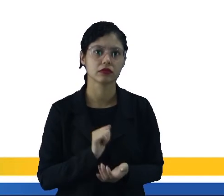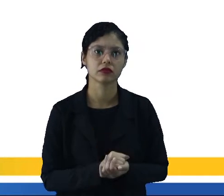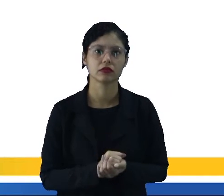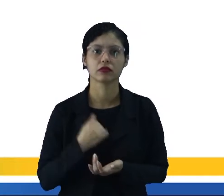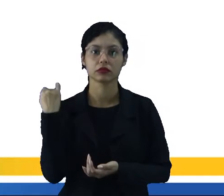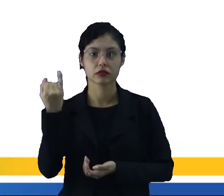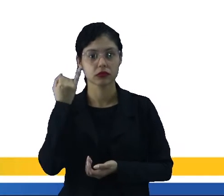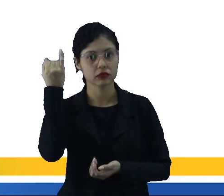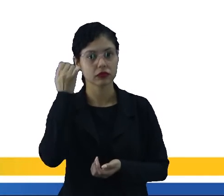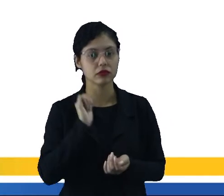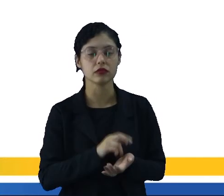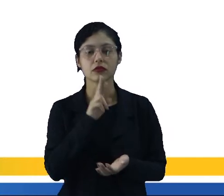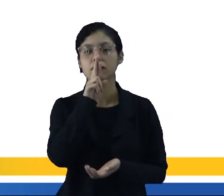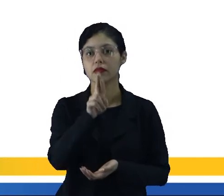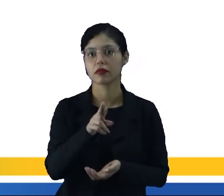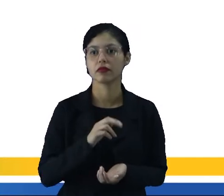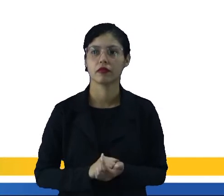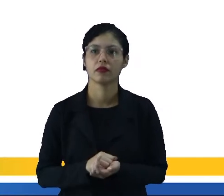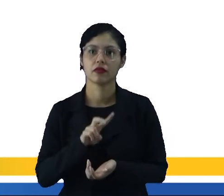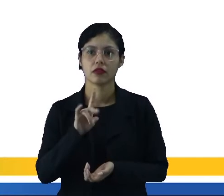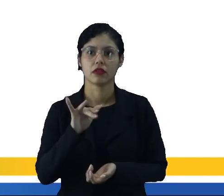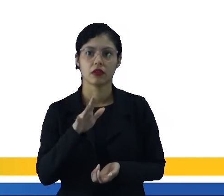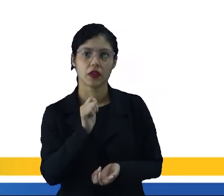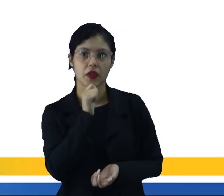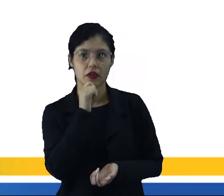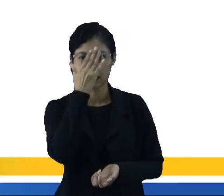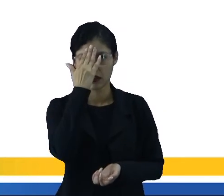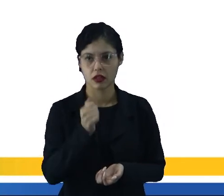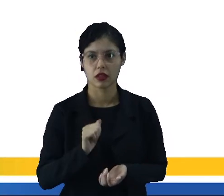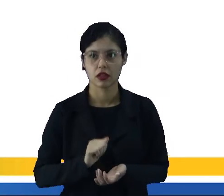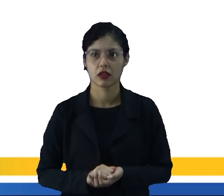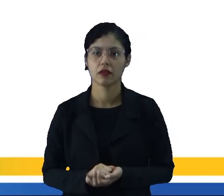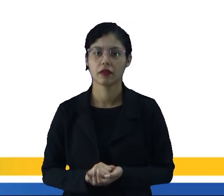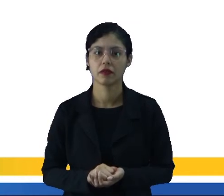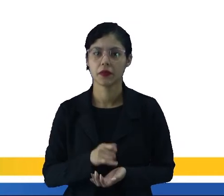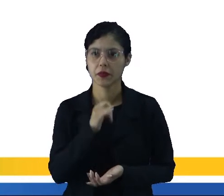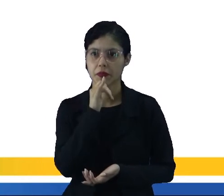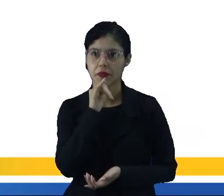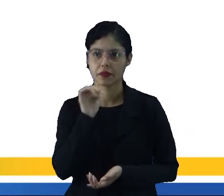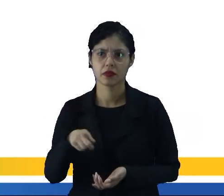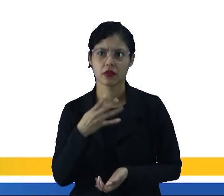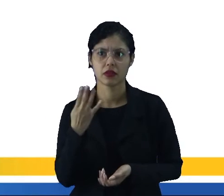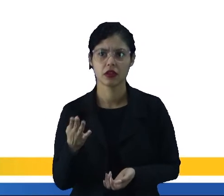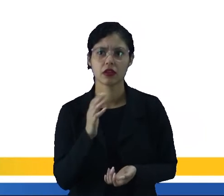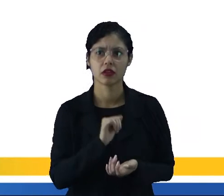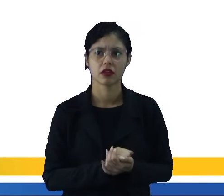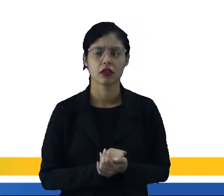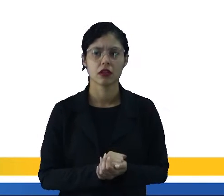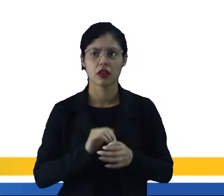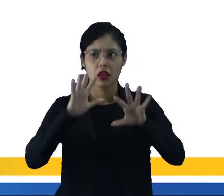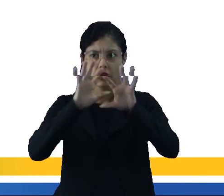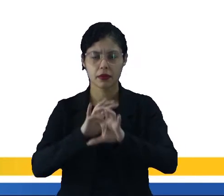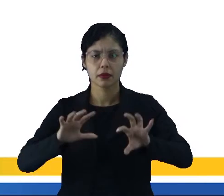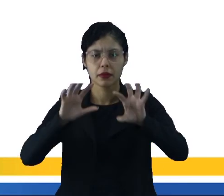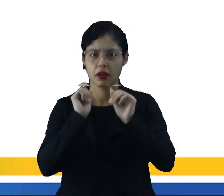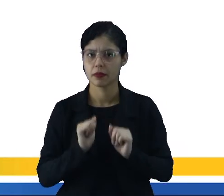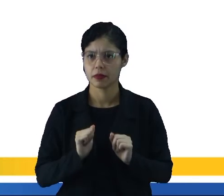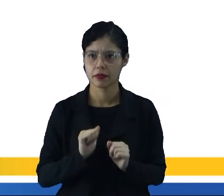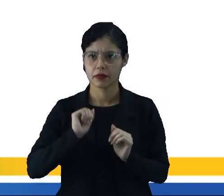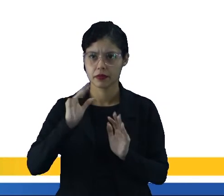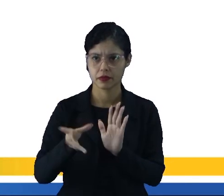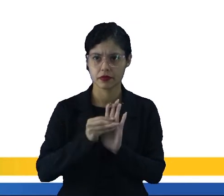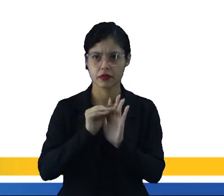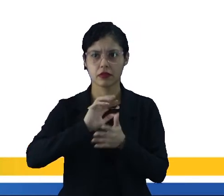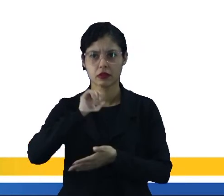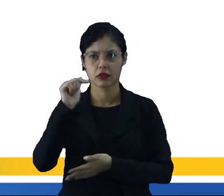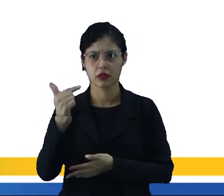de grande importância calcular seu volume para sabermos por exemplo a quantidade de gás que podemos colocar em um recipiente esférico